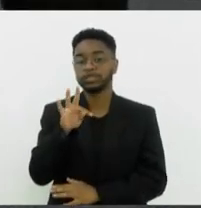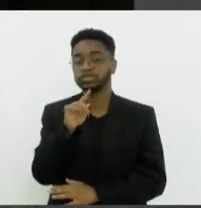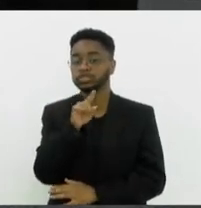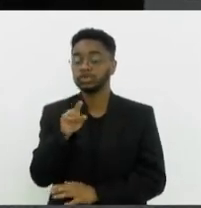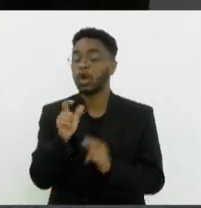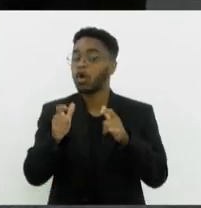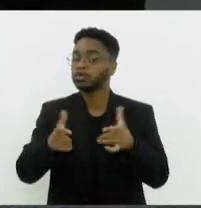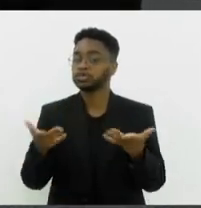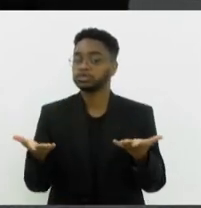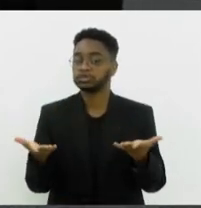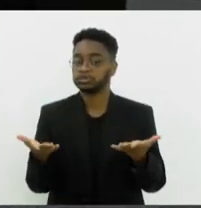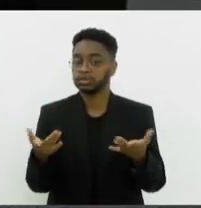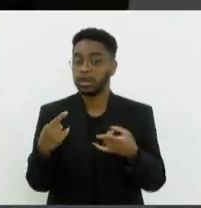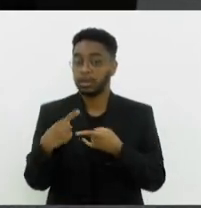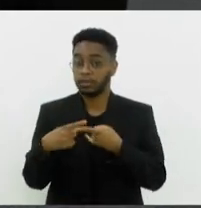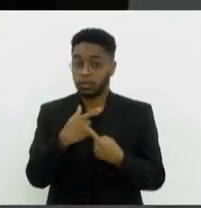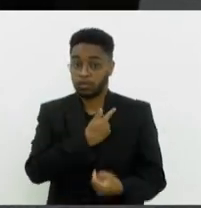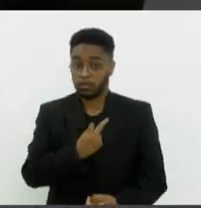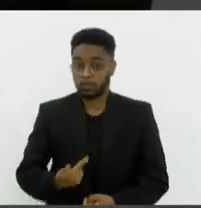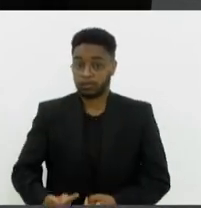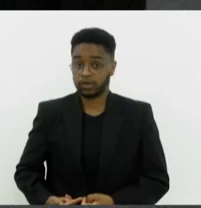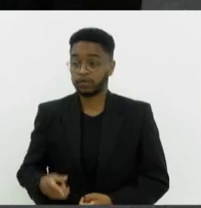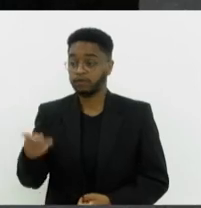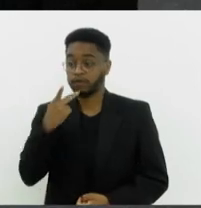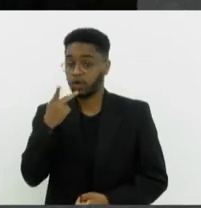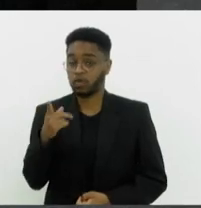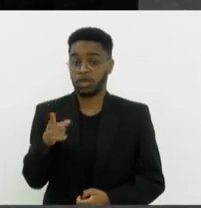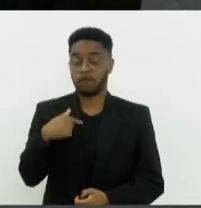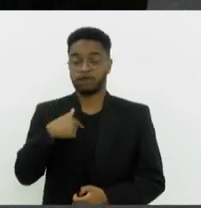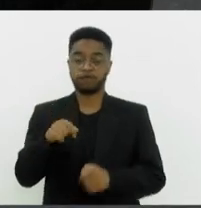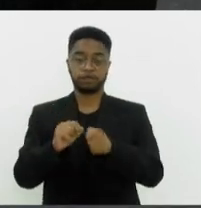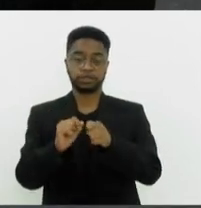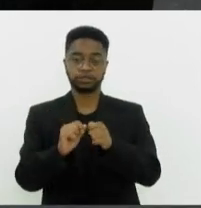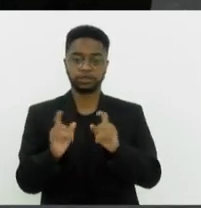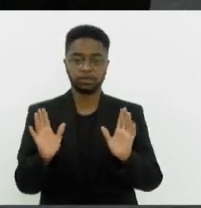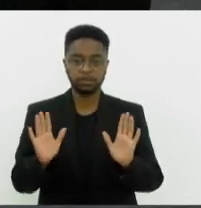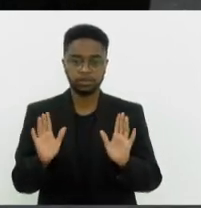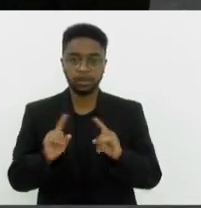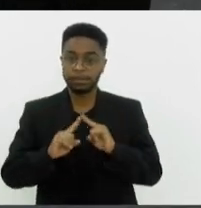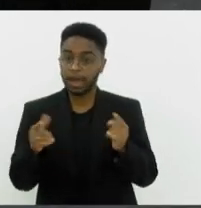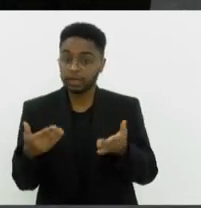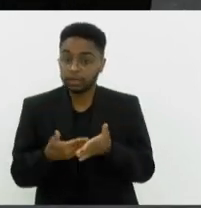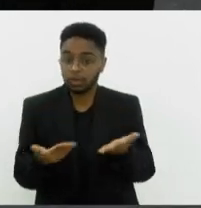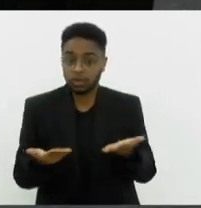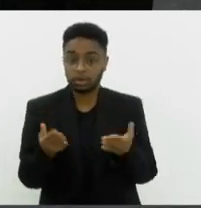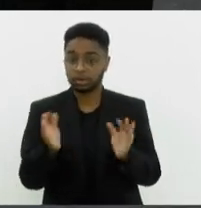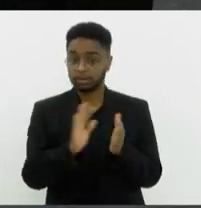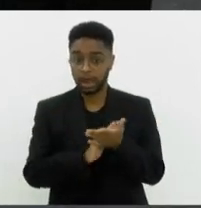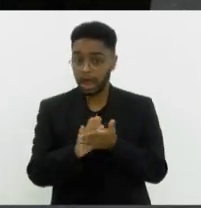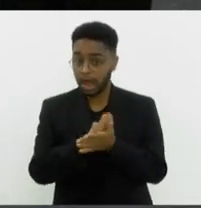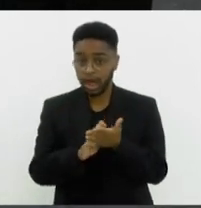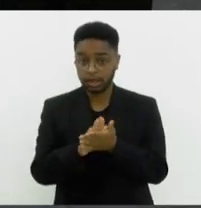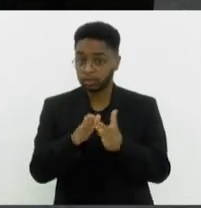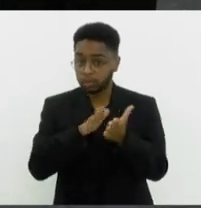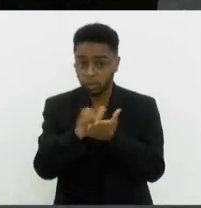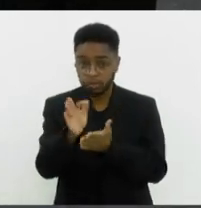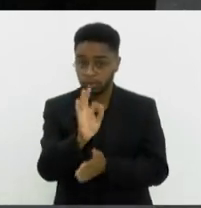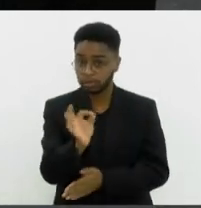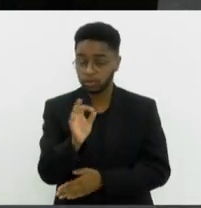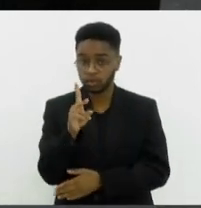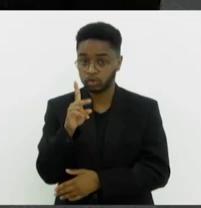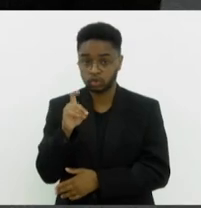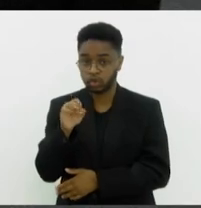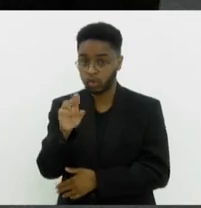Paul Bell, que o governador ia fazer? Cadê as regulamentações na blitz? Não está publicado em diário